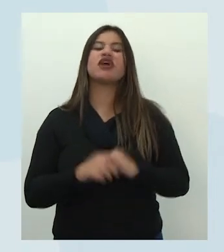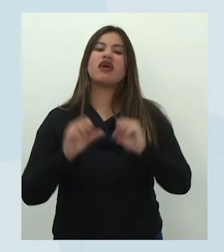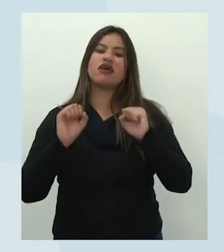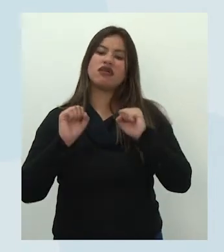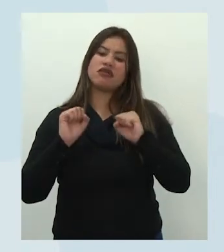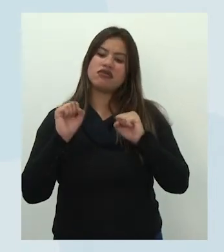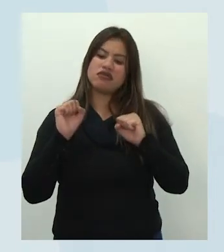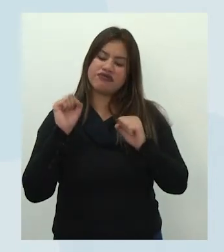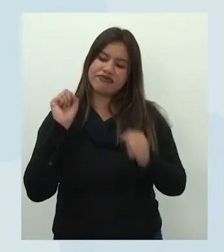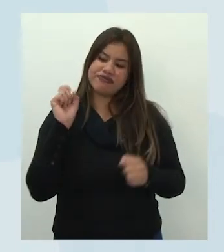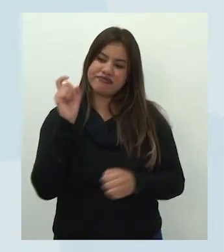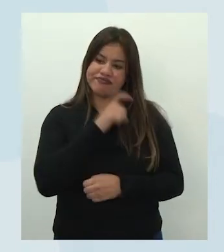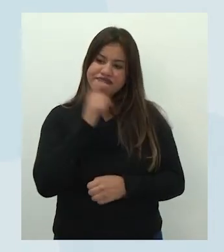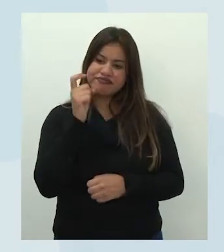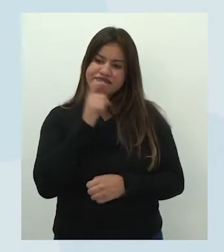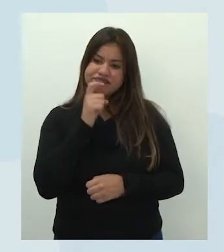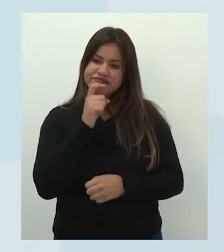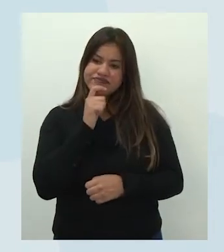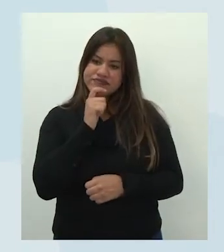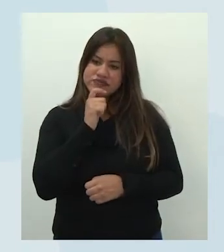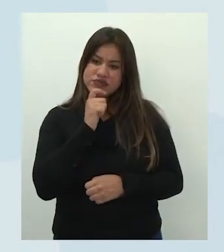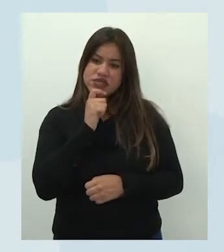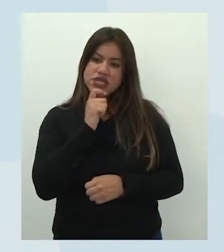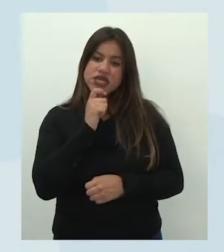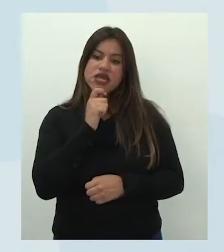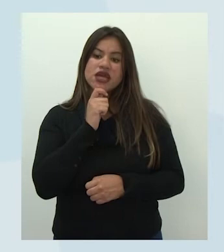tem... Então, não é que não